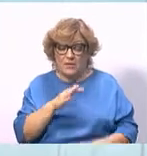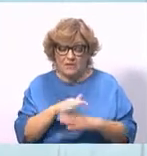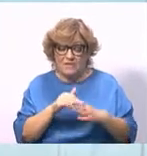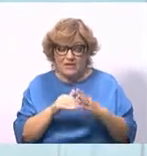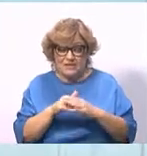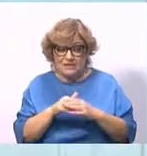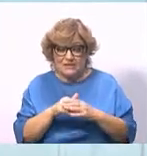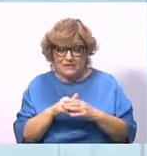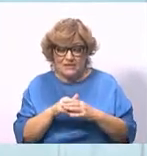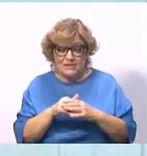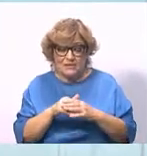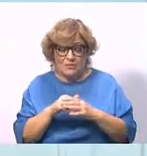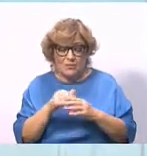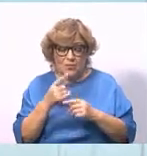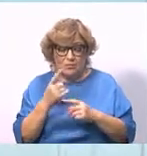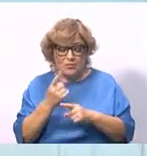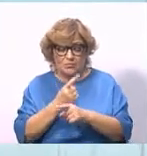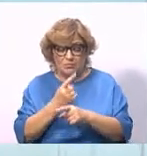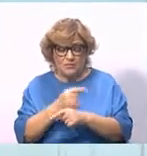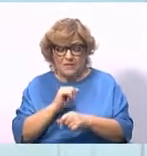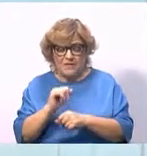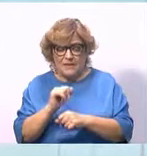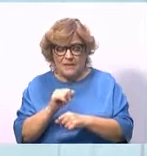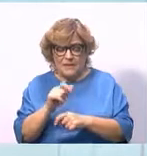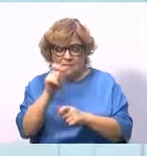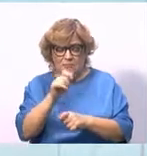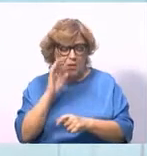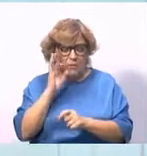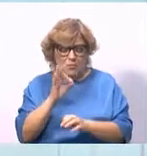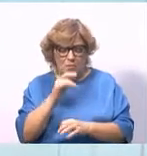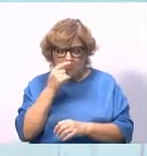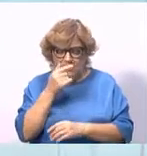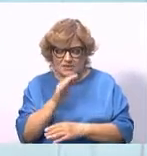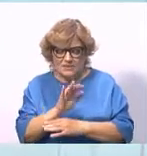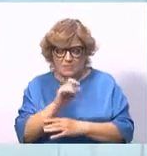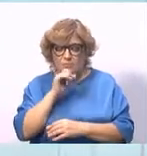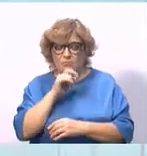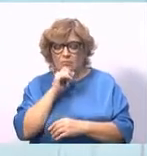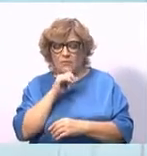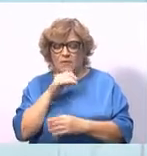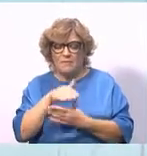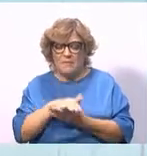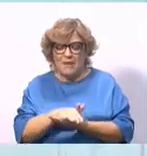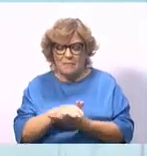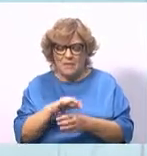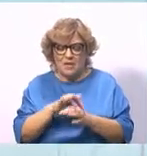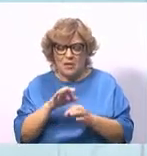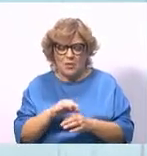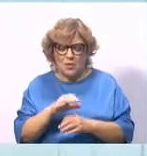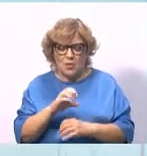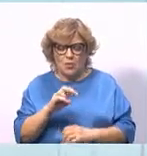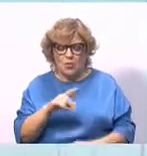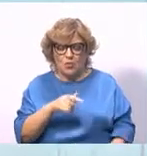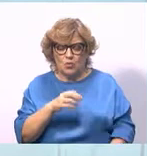umas palmilhas personalizadas. E neste caso, neste mero exemplo, podemos fazer uma palmilha com uma coisa que se chama cut-out,